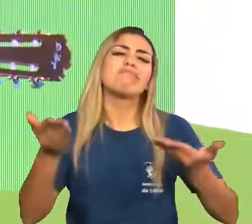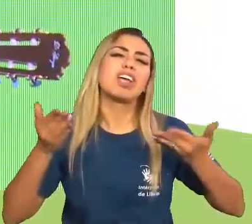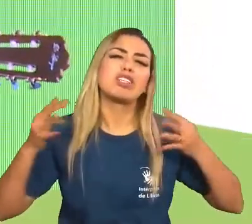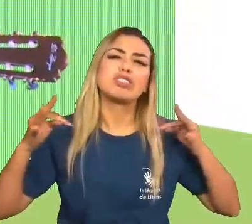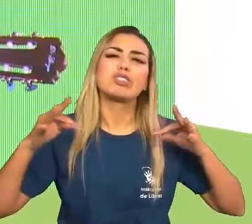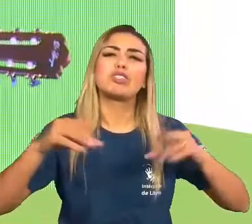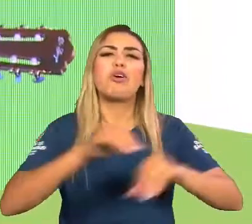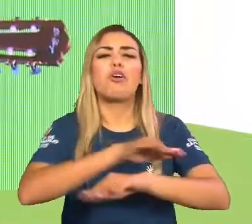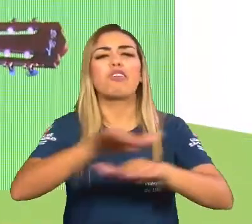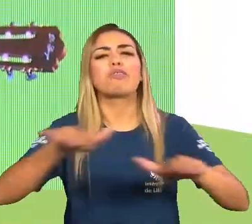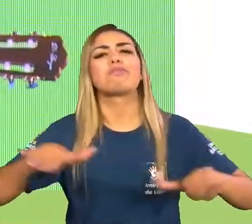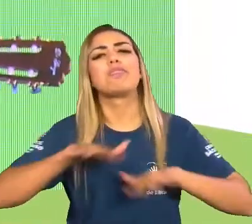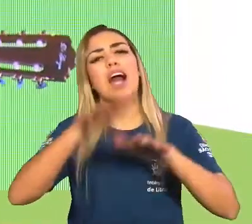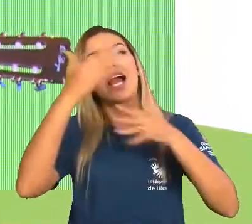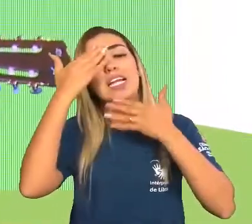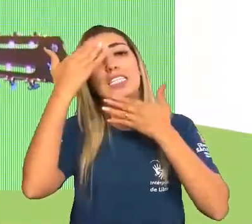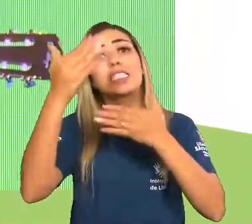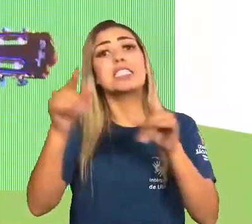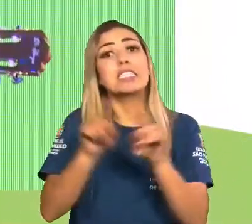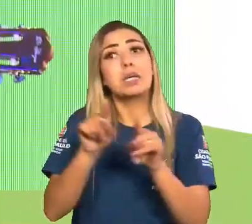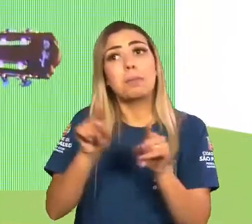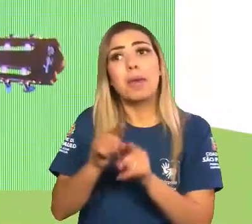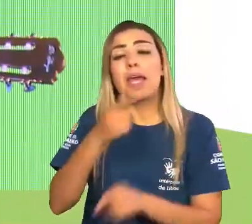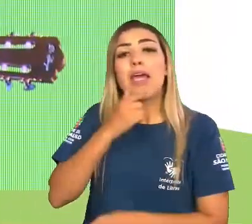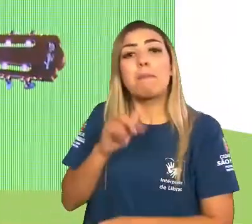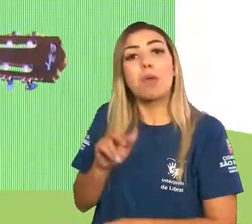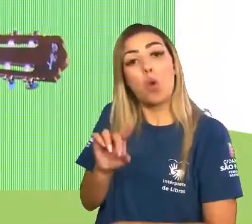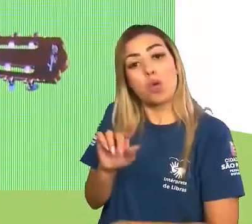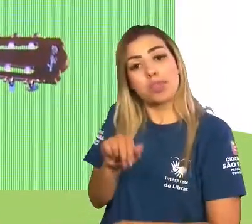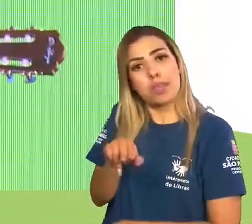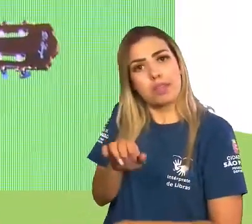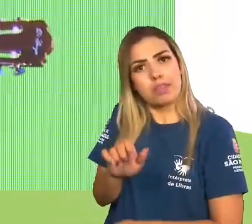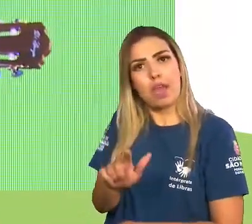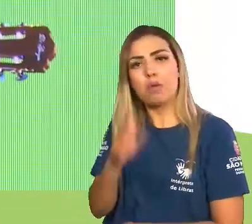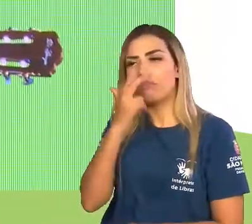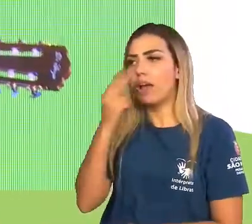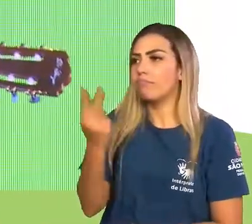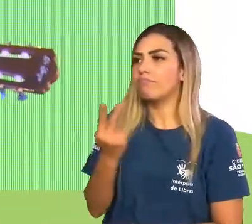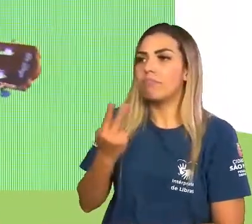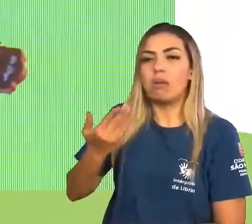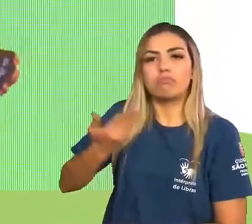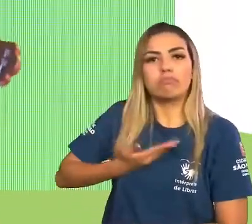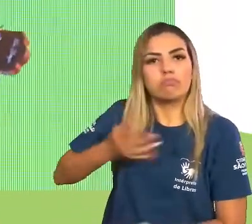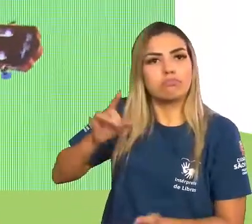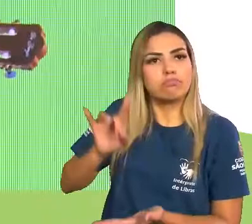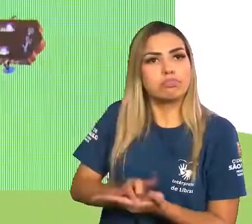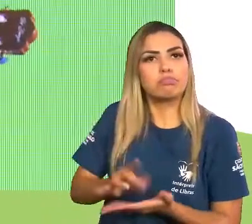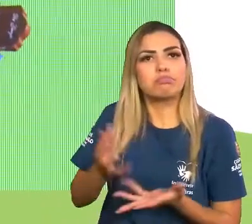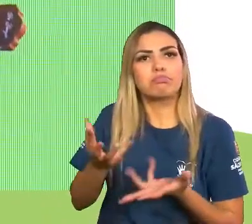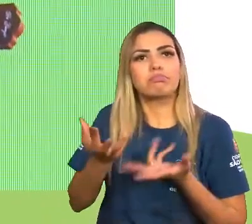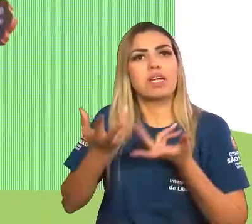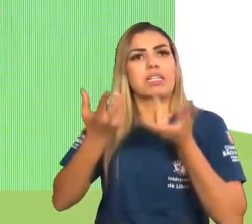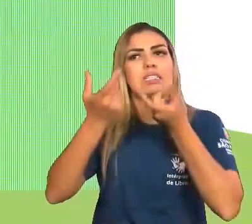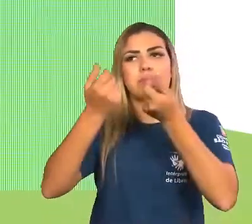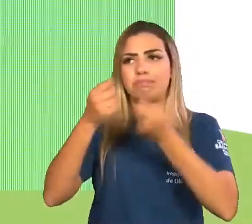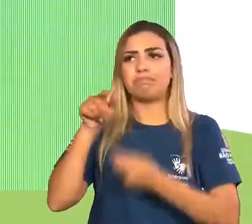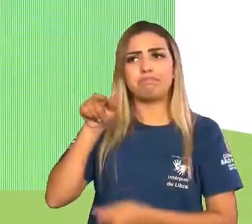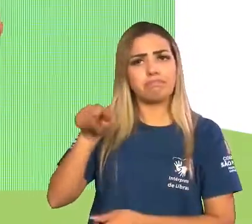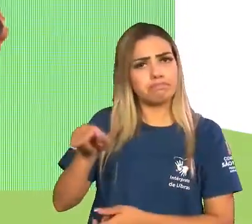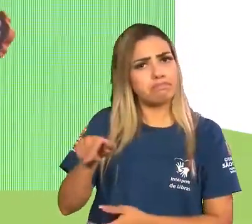E agradecer muito ao meu irmão Daniel. Assim, a gente tem uma amizade muito bonita que construímos. Daniel é uma super